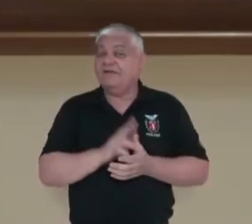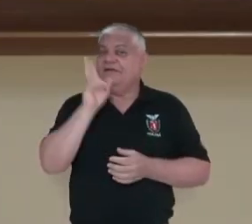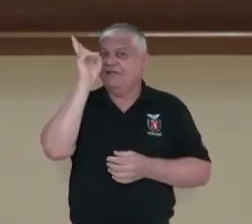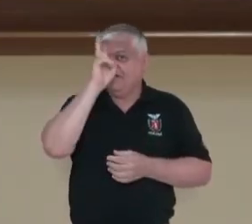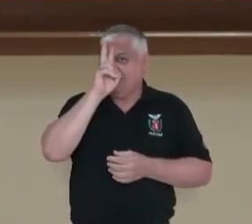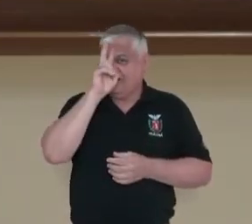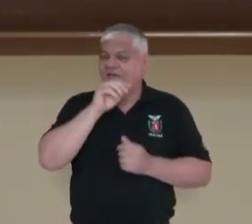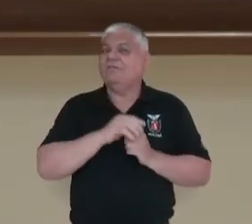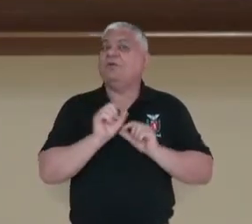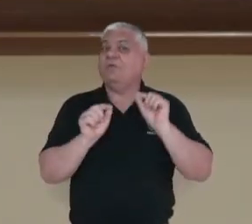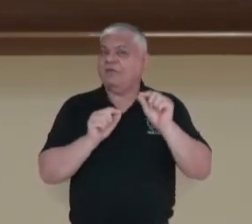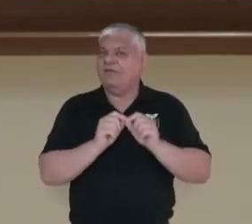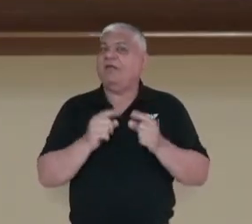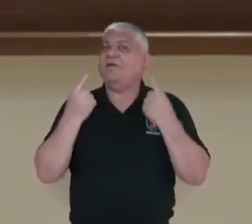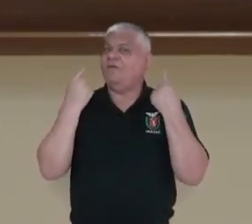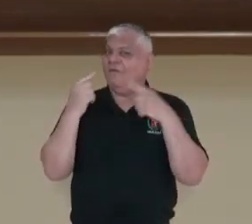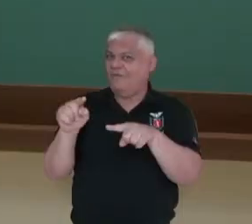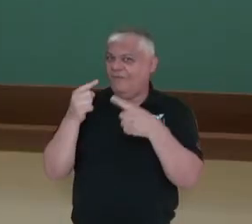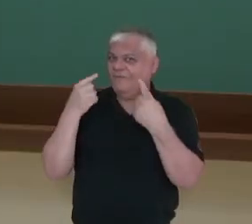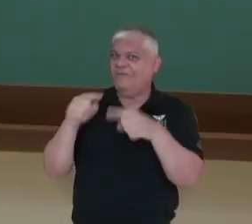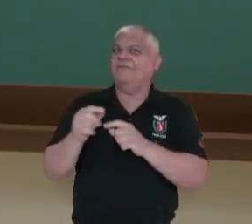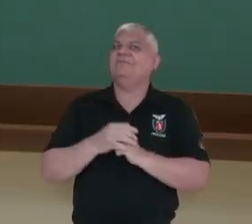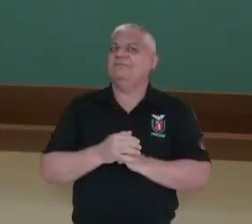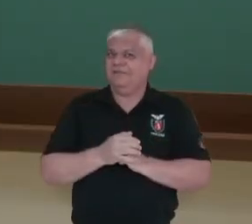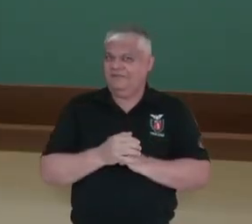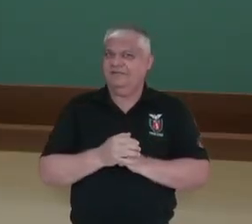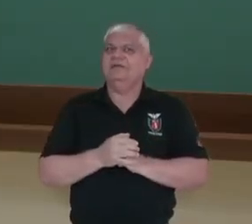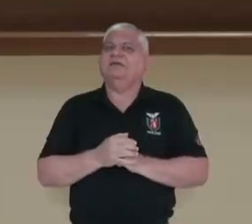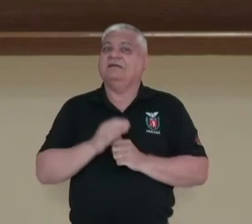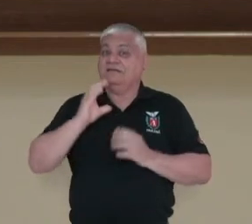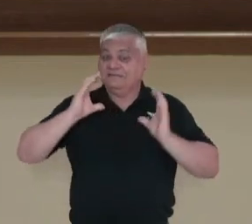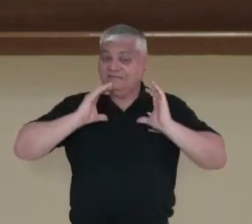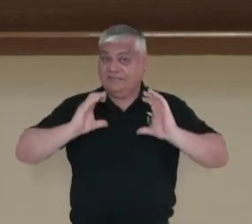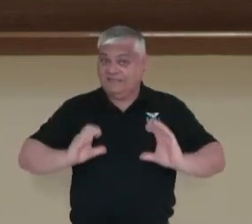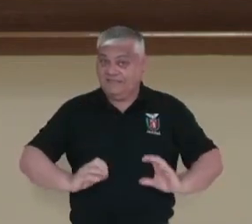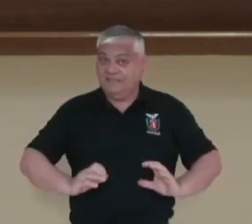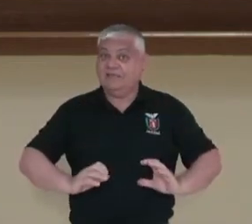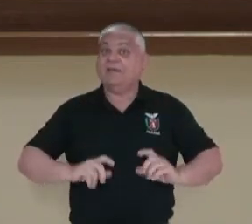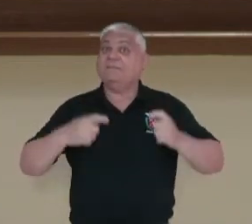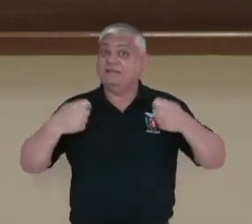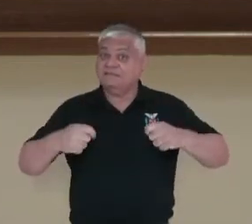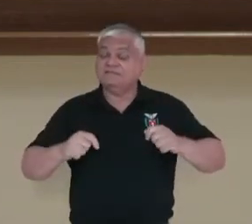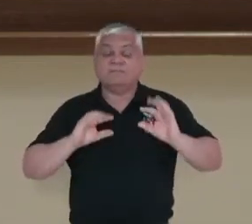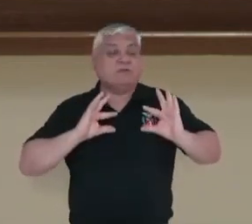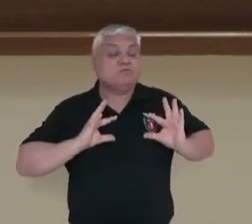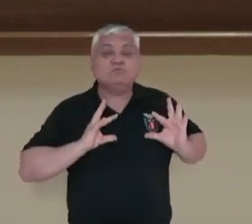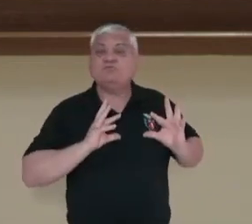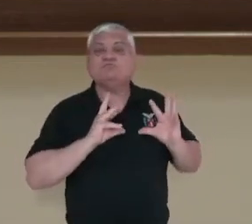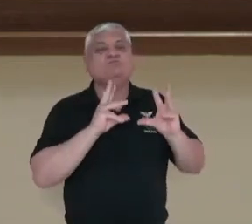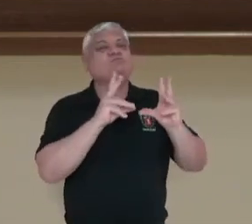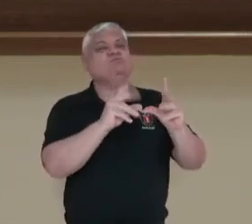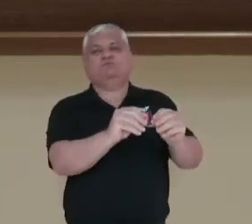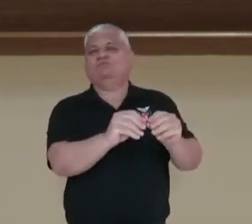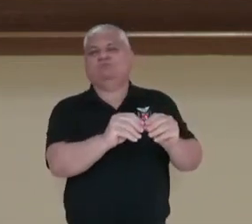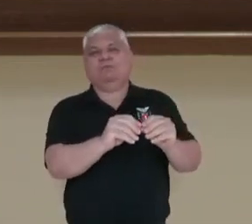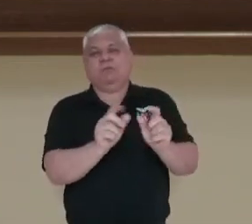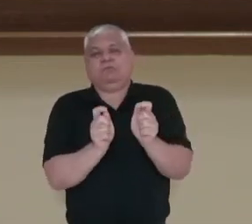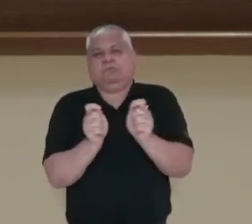é um processo, uma crítica, né? Ele deve ser o inverso. A cidadania ela deve ser plena, ela não deve ser regulada, ela deve ser